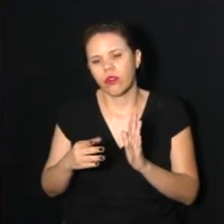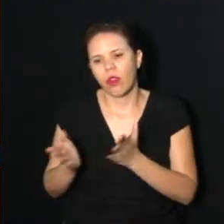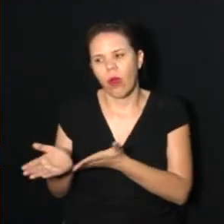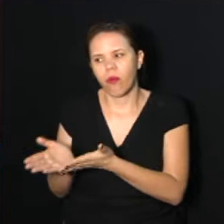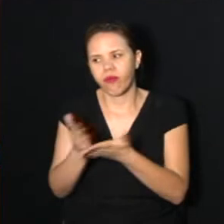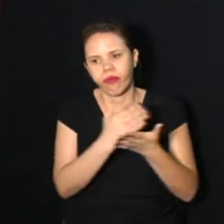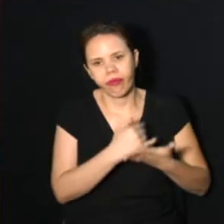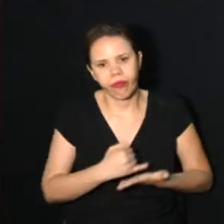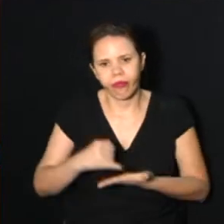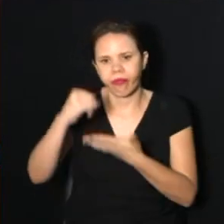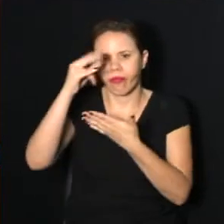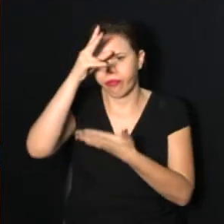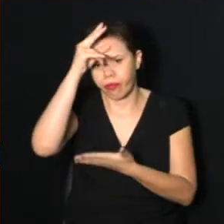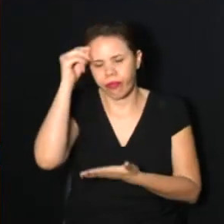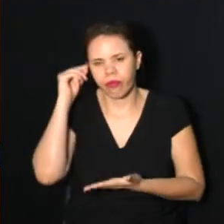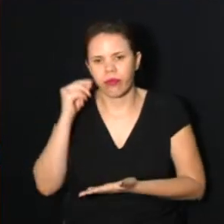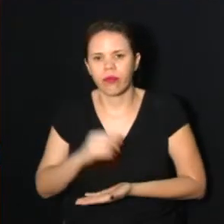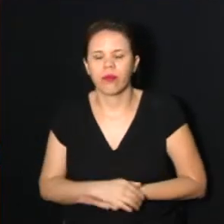municipal